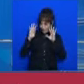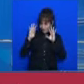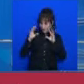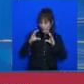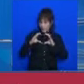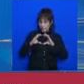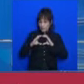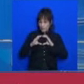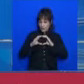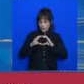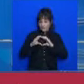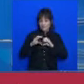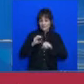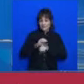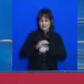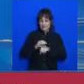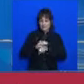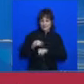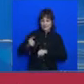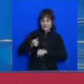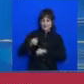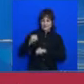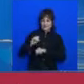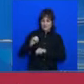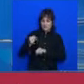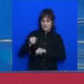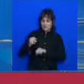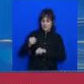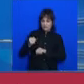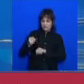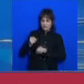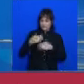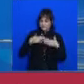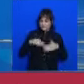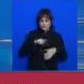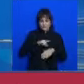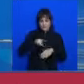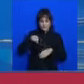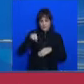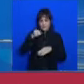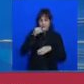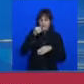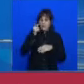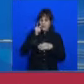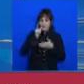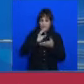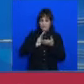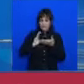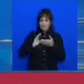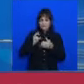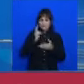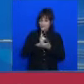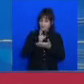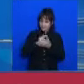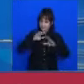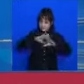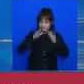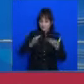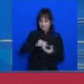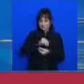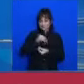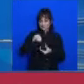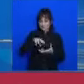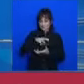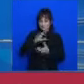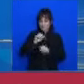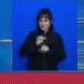cinza, 08. Cinza, 08. Calma, você ainda tem chances. O globo segue girando, pode chamar que a sorte